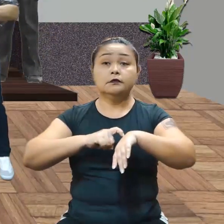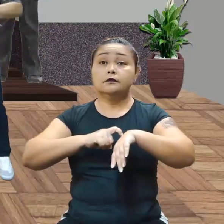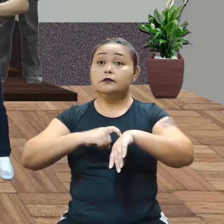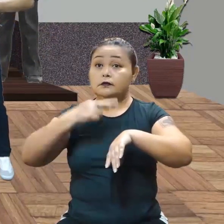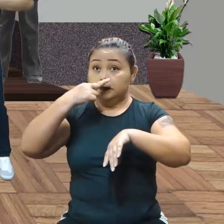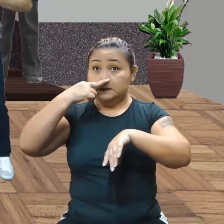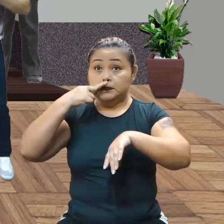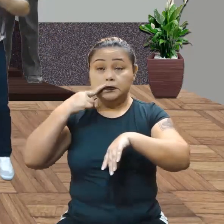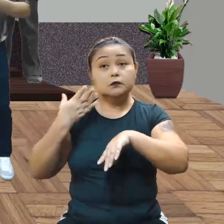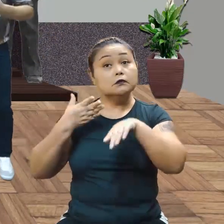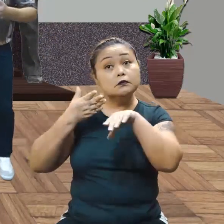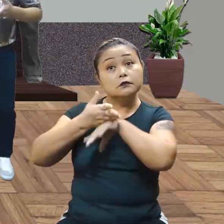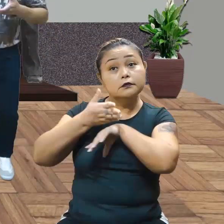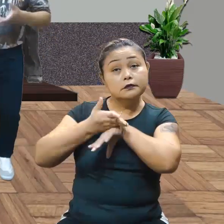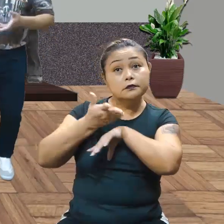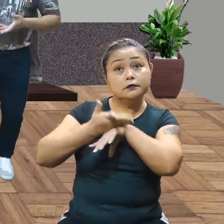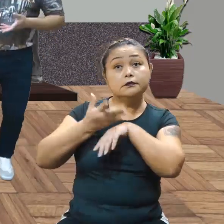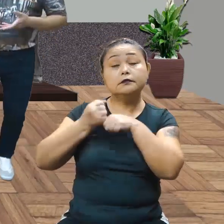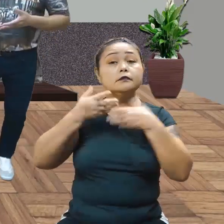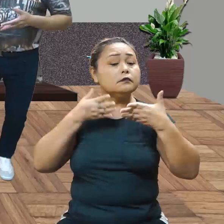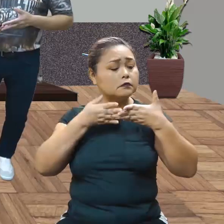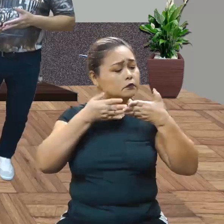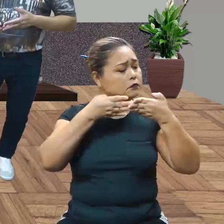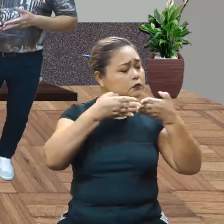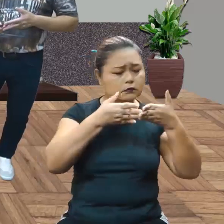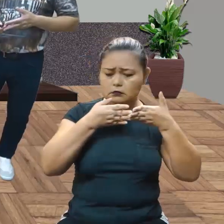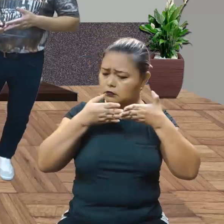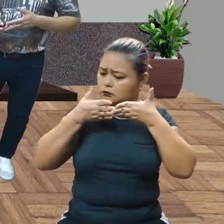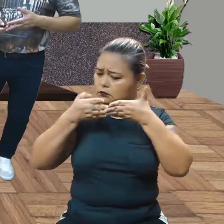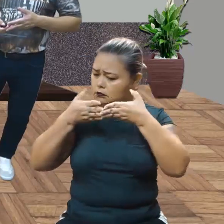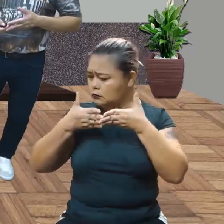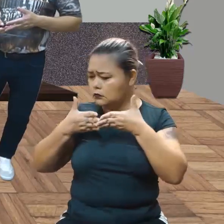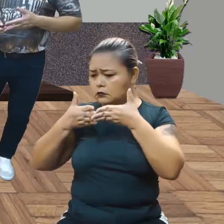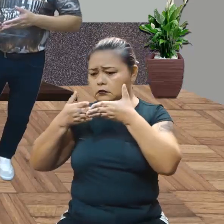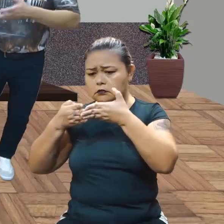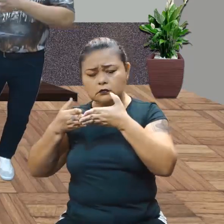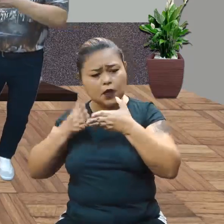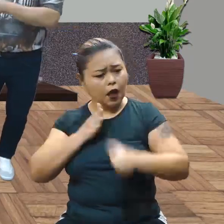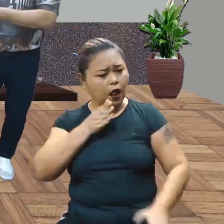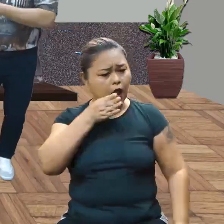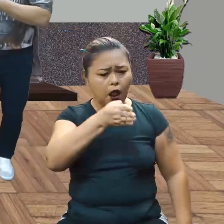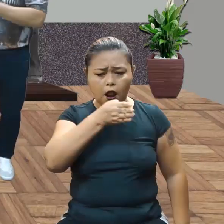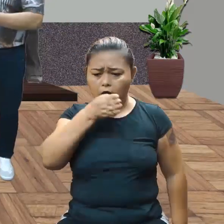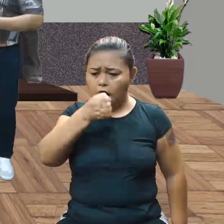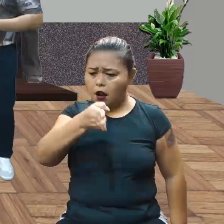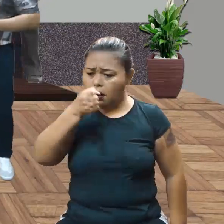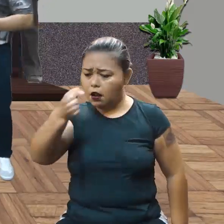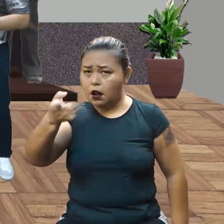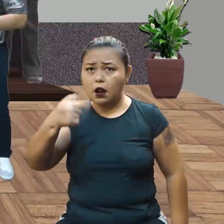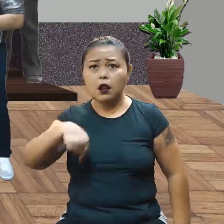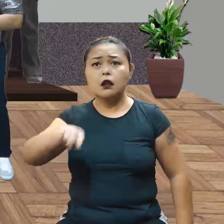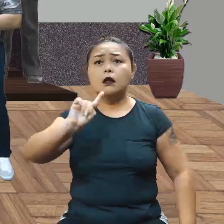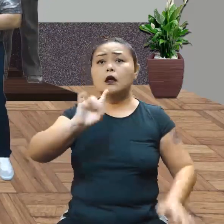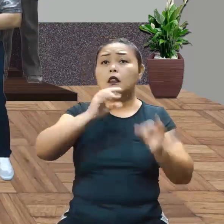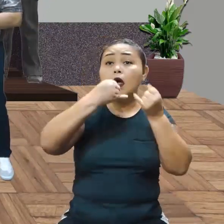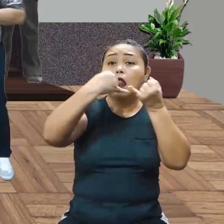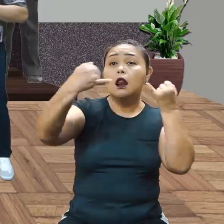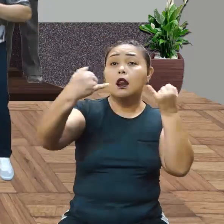Rondon, que participa das expedições da implantação da ciência